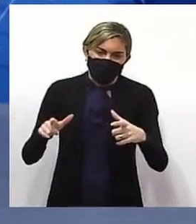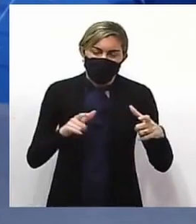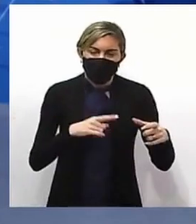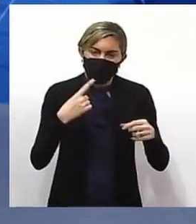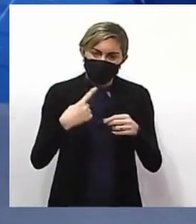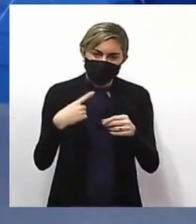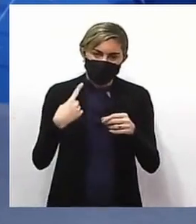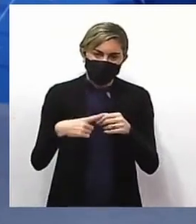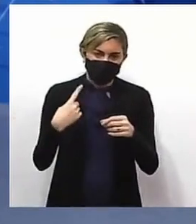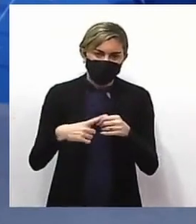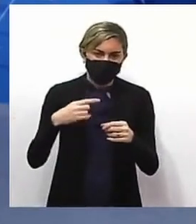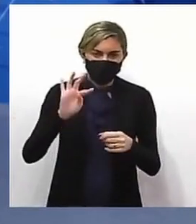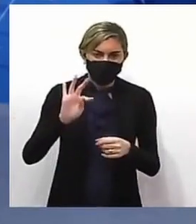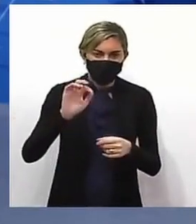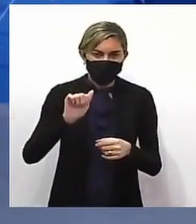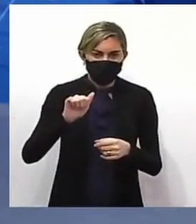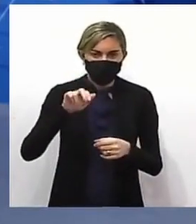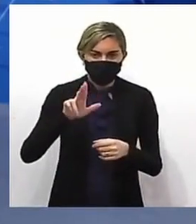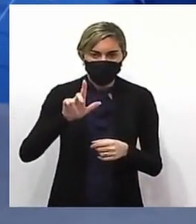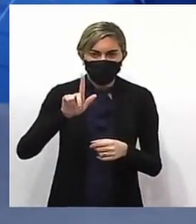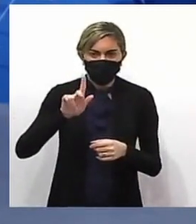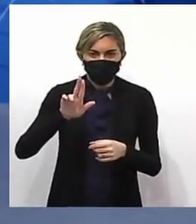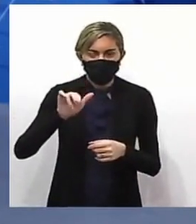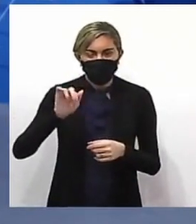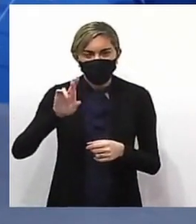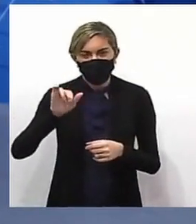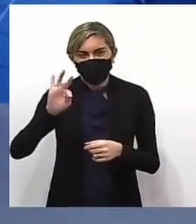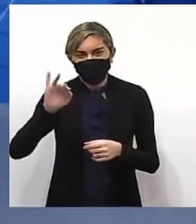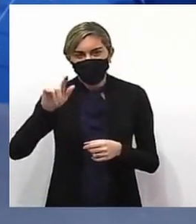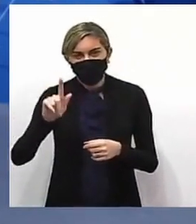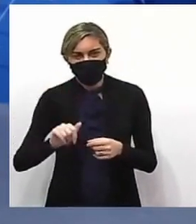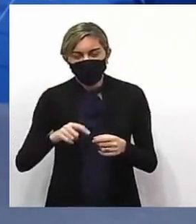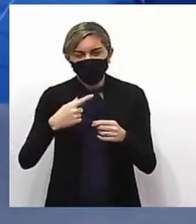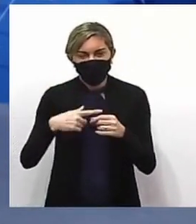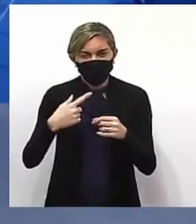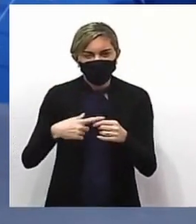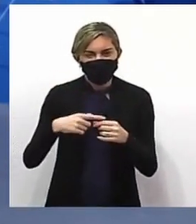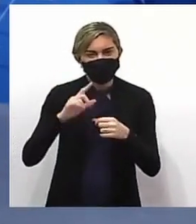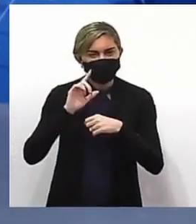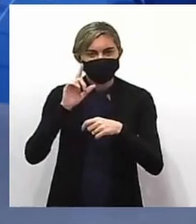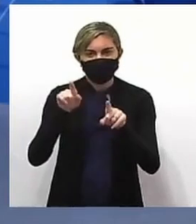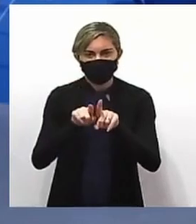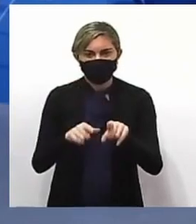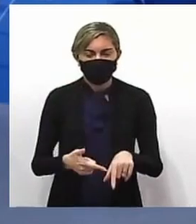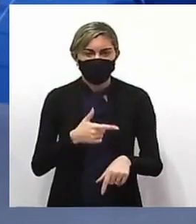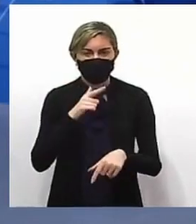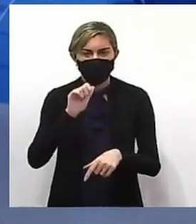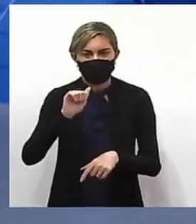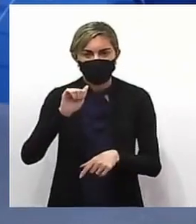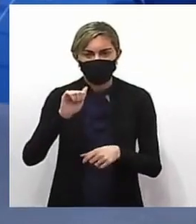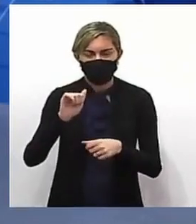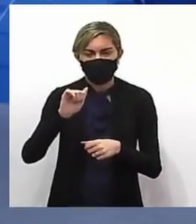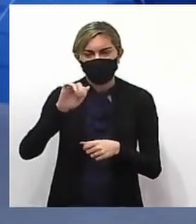interior. Você falou de Taquaritinga, não foi isso? Mas você já passou lá por Afogados da Engazeira, que é sertão do Pajeú. Aí